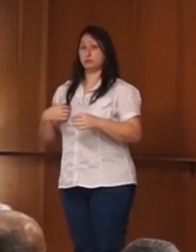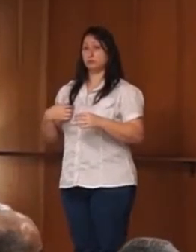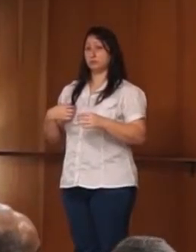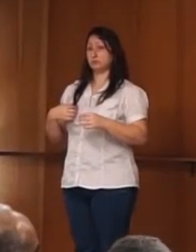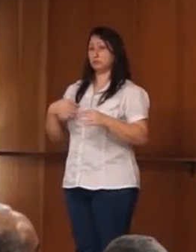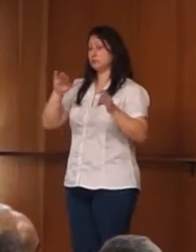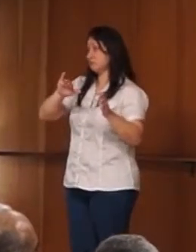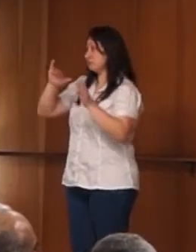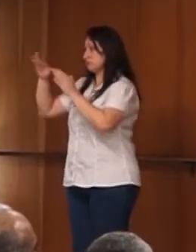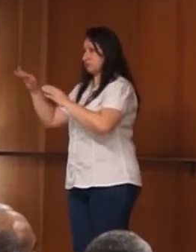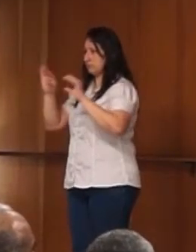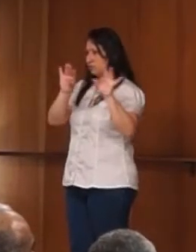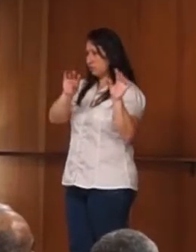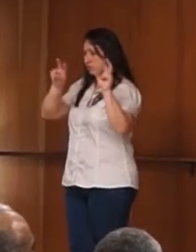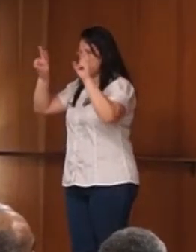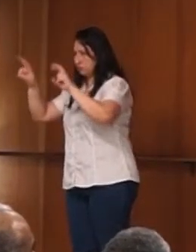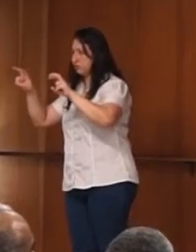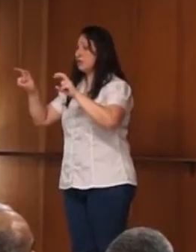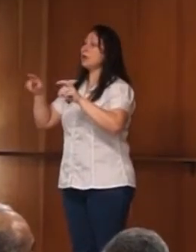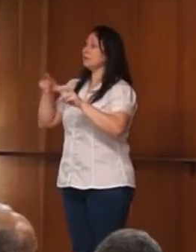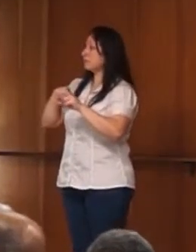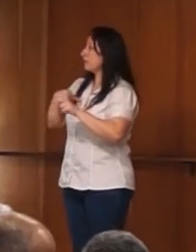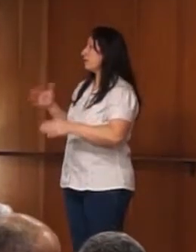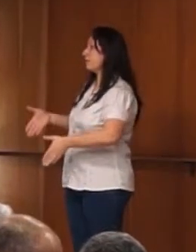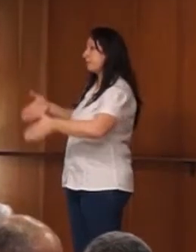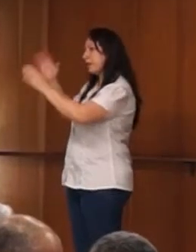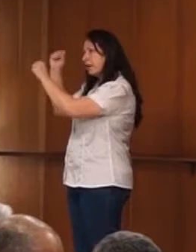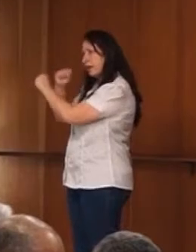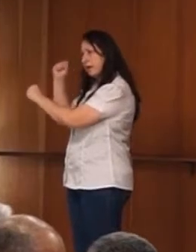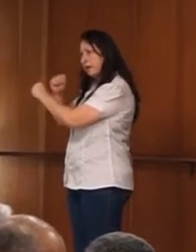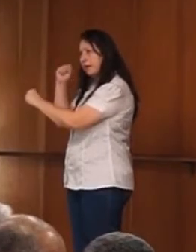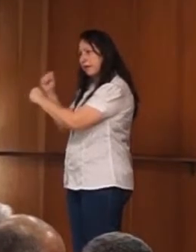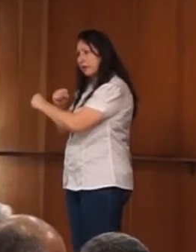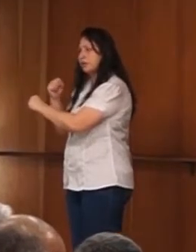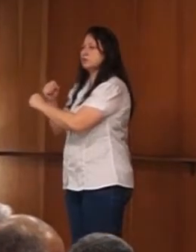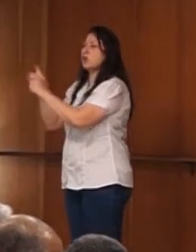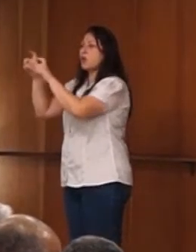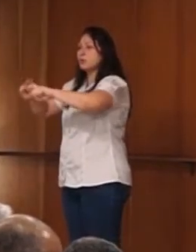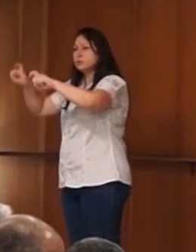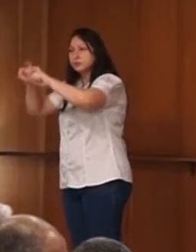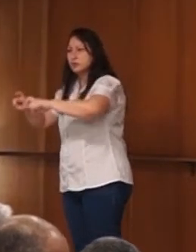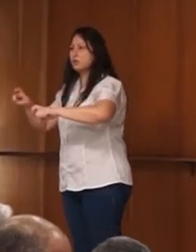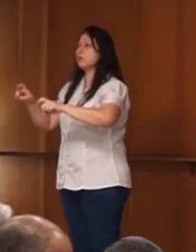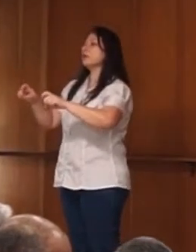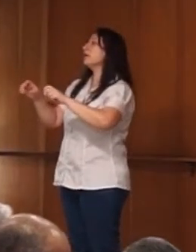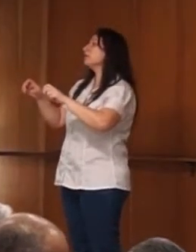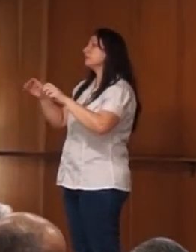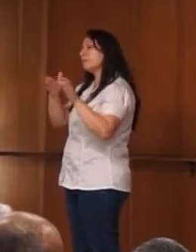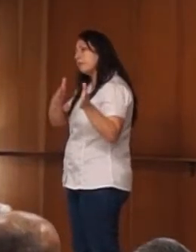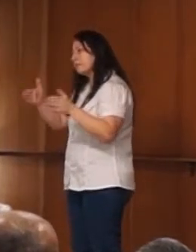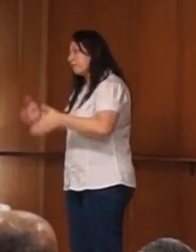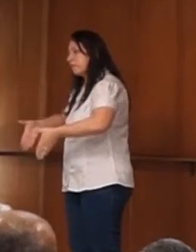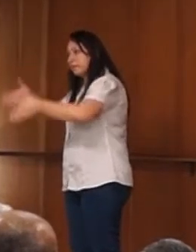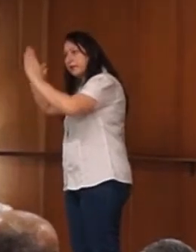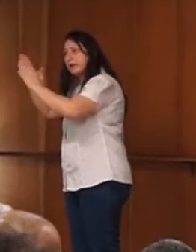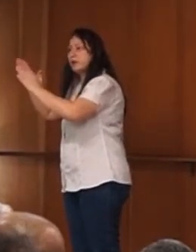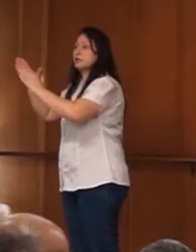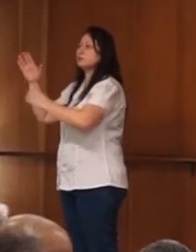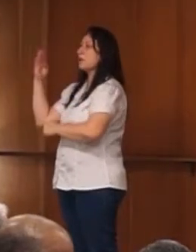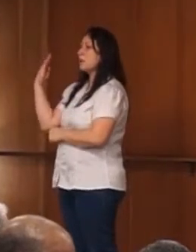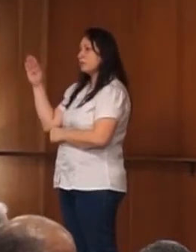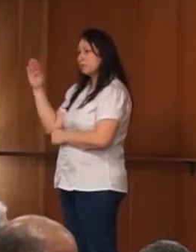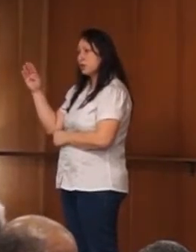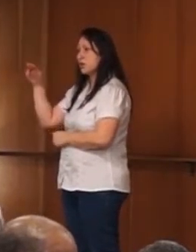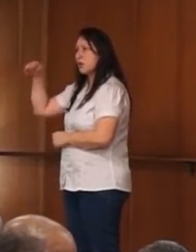do Instituto da Computação, o Instituto Biomédico, vamos entregar também. Retomamos a obra do Instituto de Biologia, retomamos a obra do Instituto